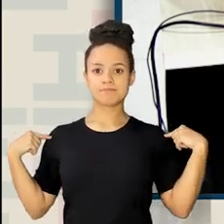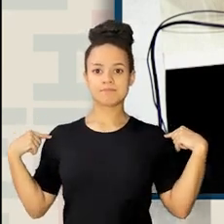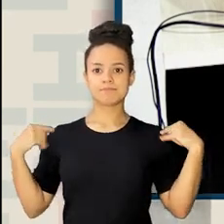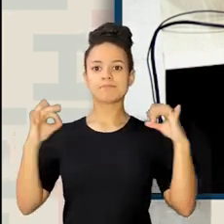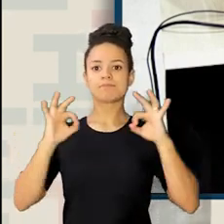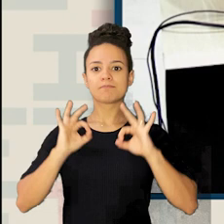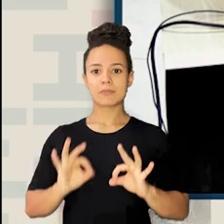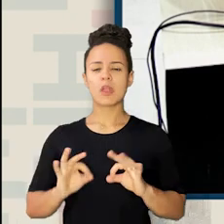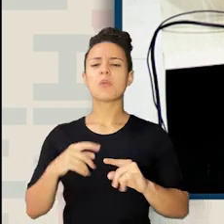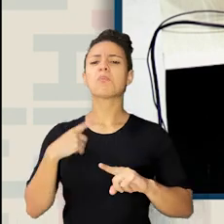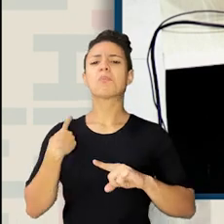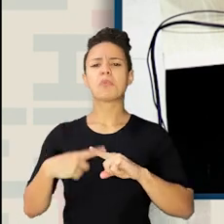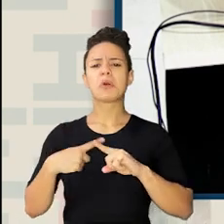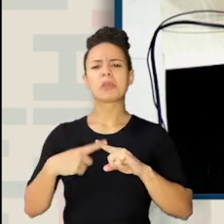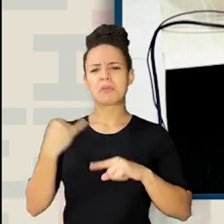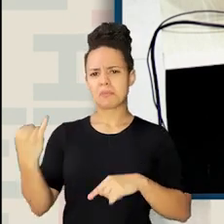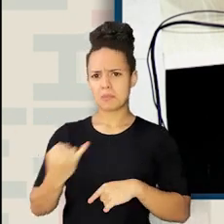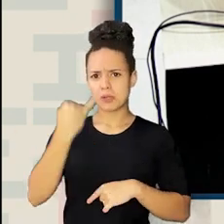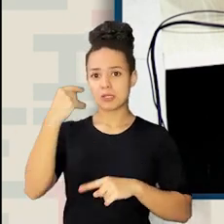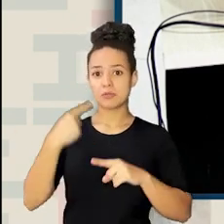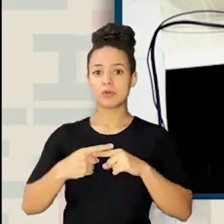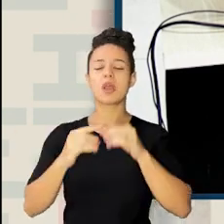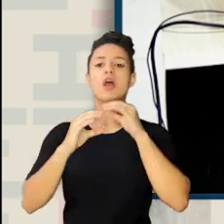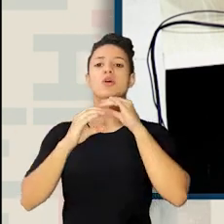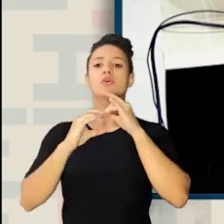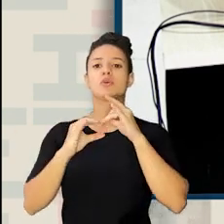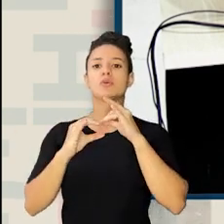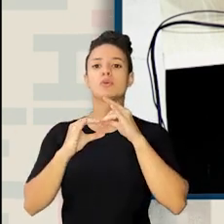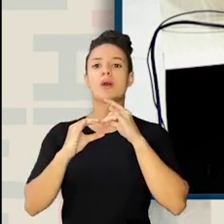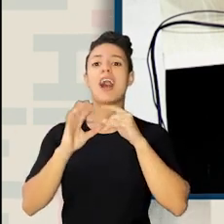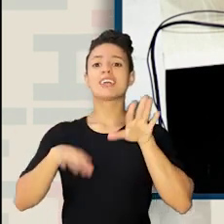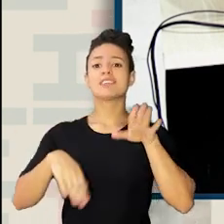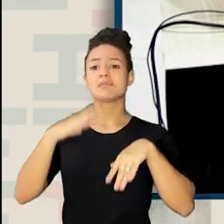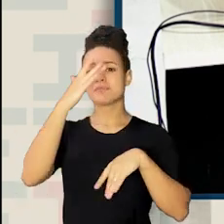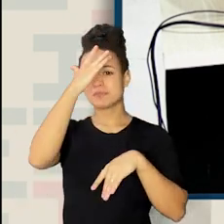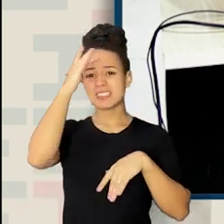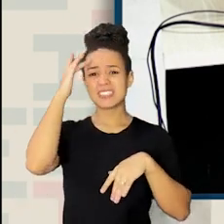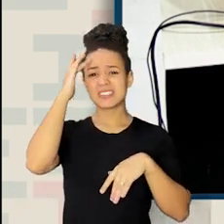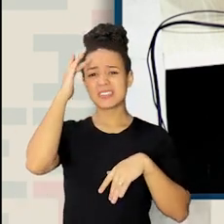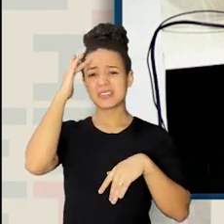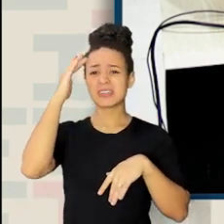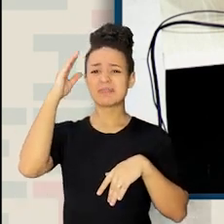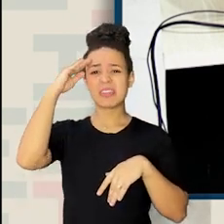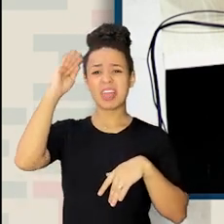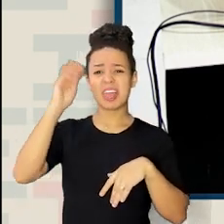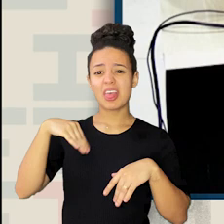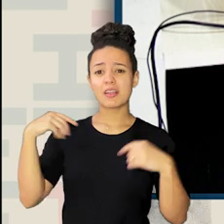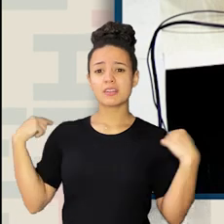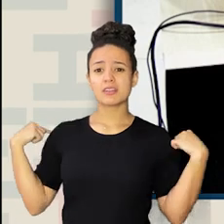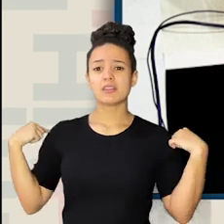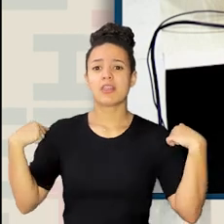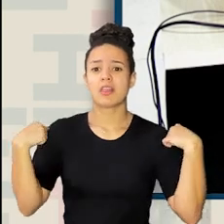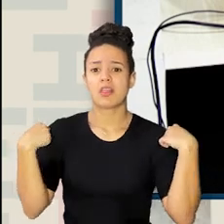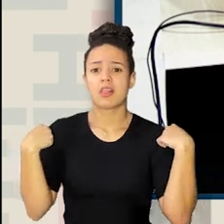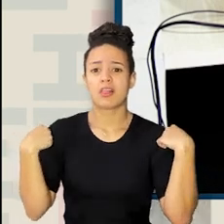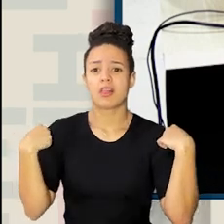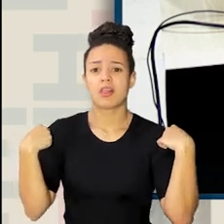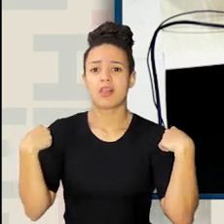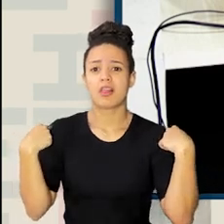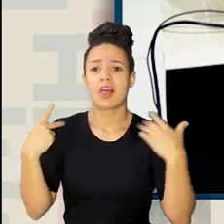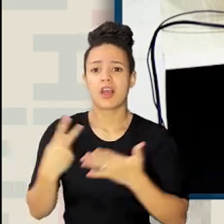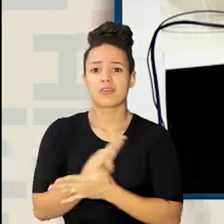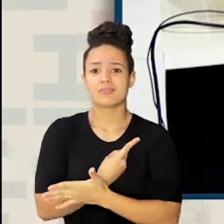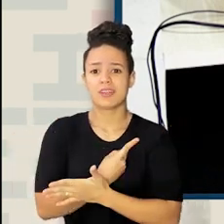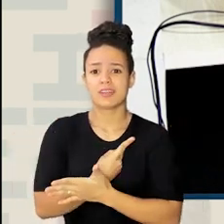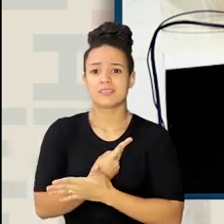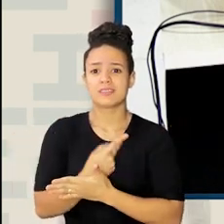Isso é importante porque, como a gente segura a flauta assim, é muito comum não prestar atenção e ir fazendo esse gesto, esse movimento